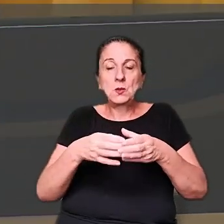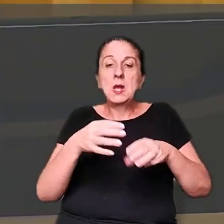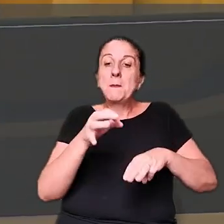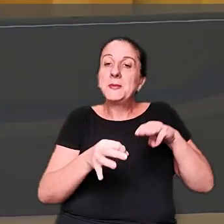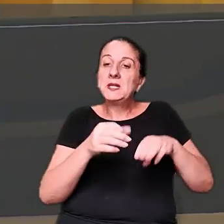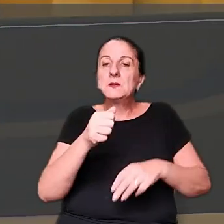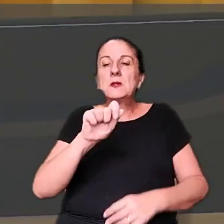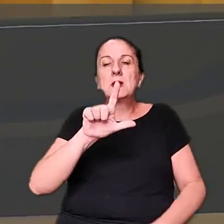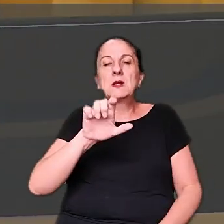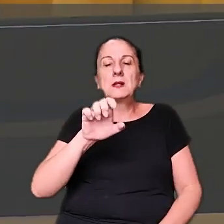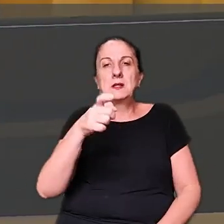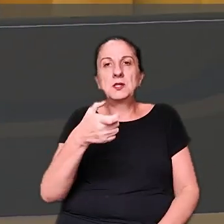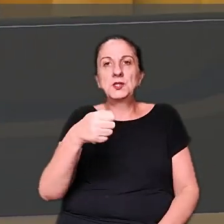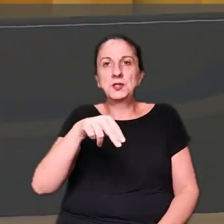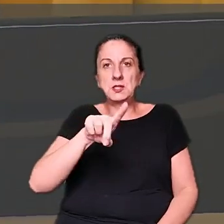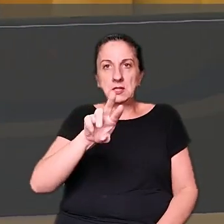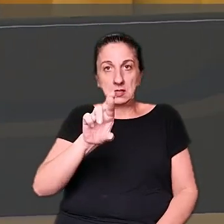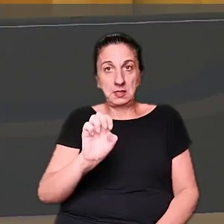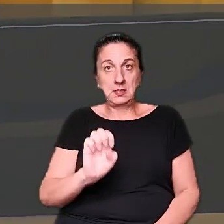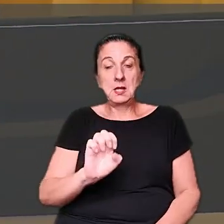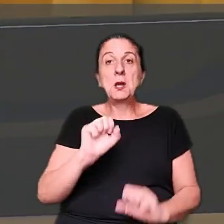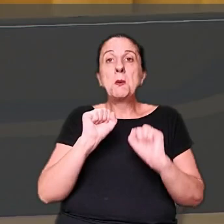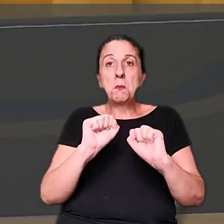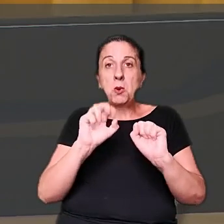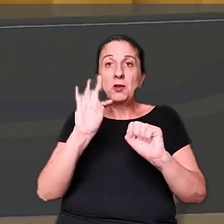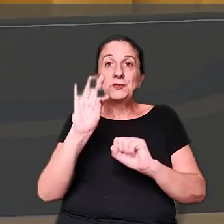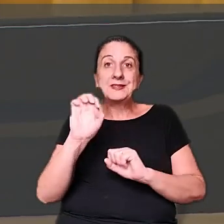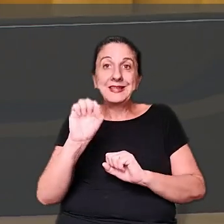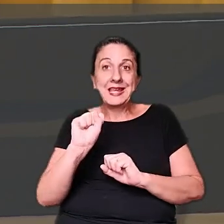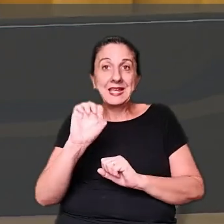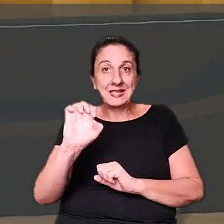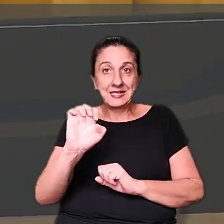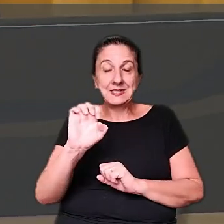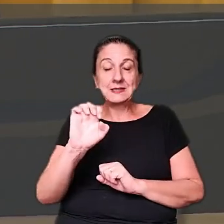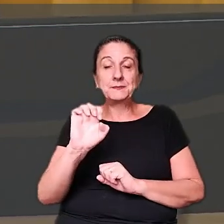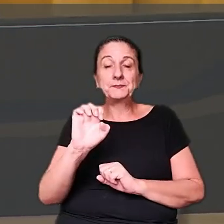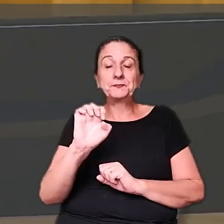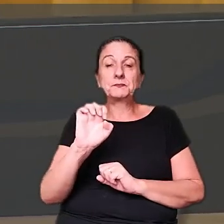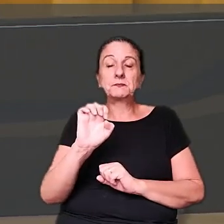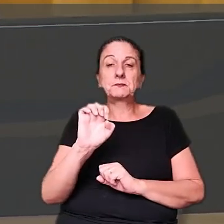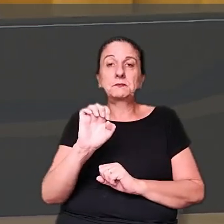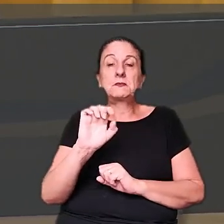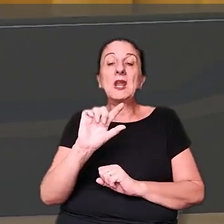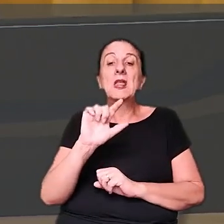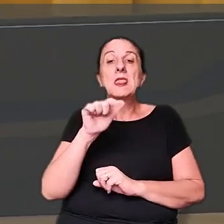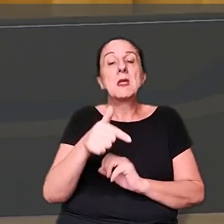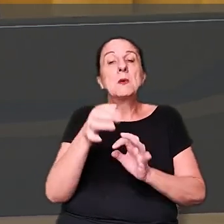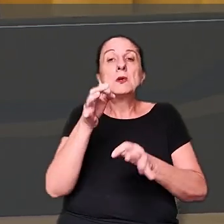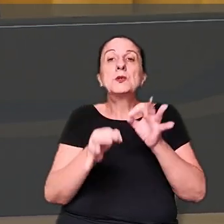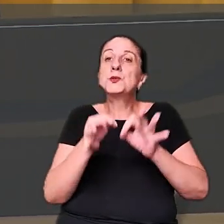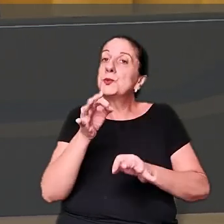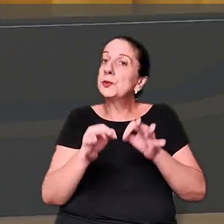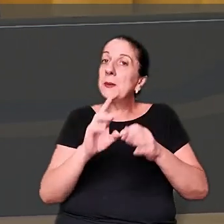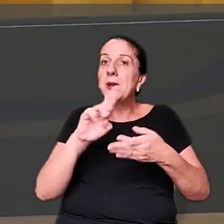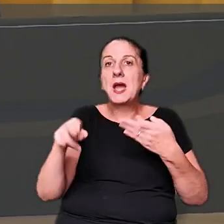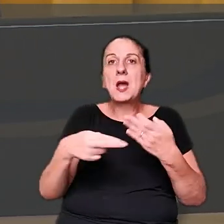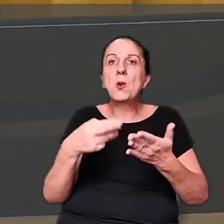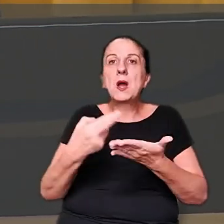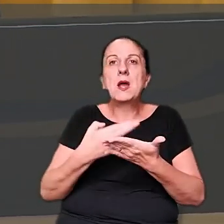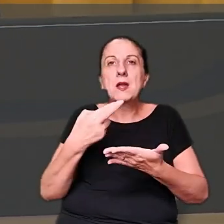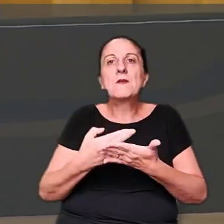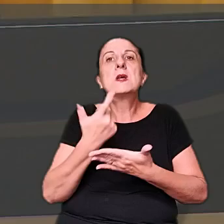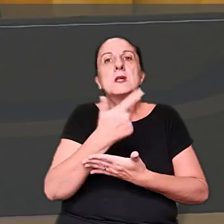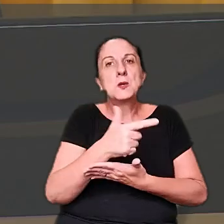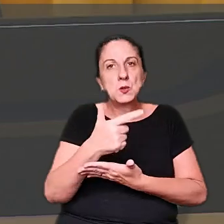turma, ministro Alexandre Ramos, o caso pode ser enquadrado na tese fixada pelo Pleno do TST após julgamento